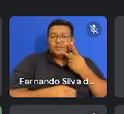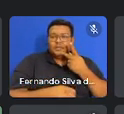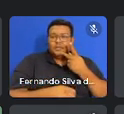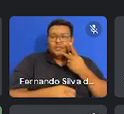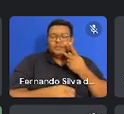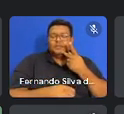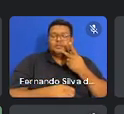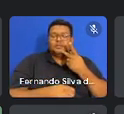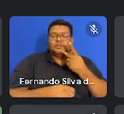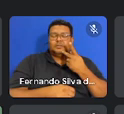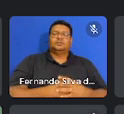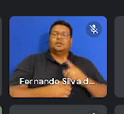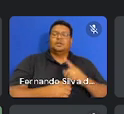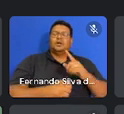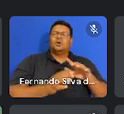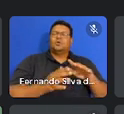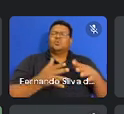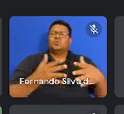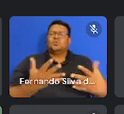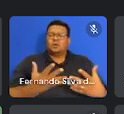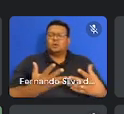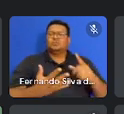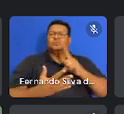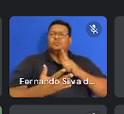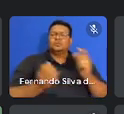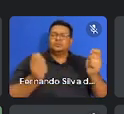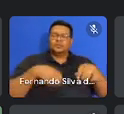para eu acontecer esse evento?